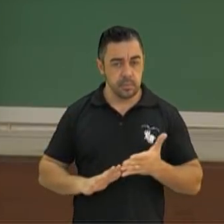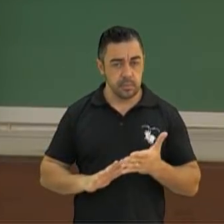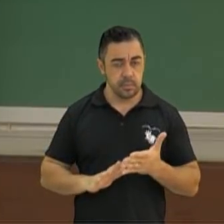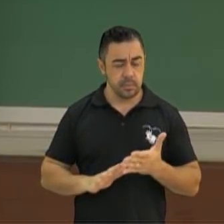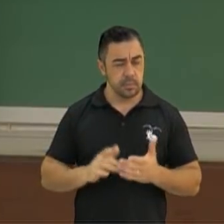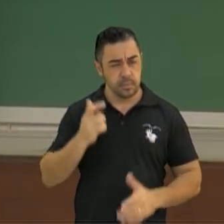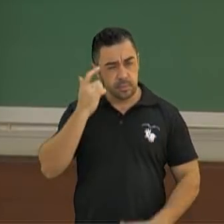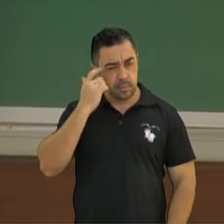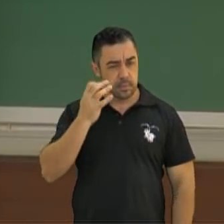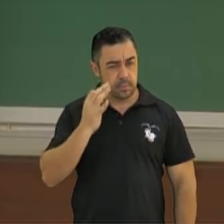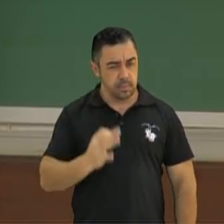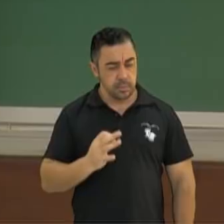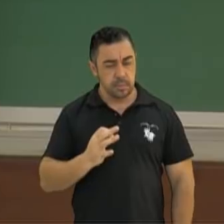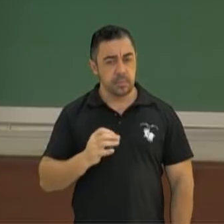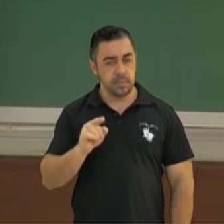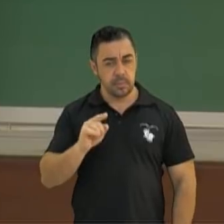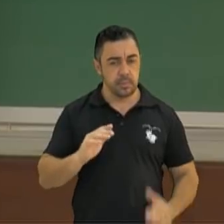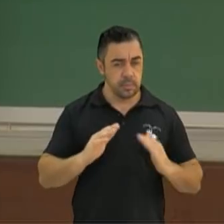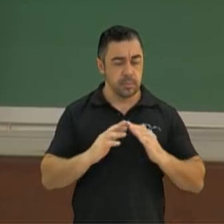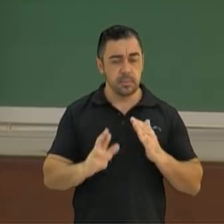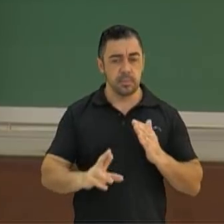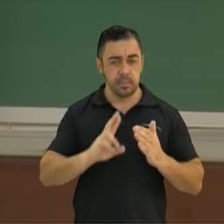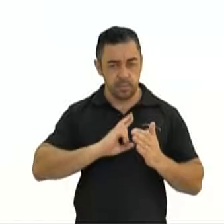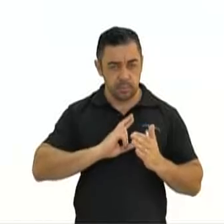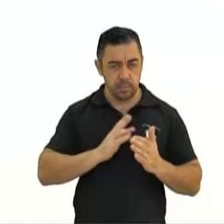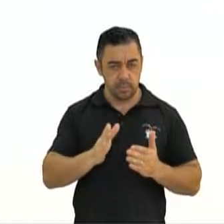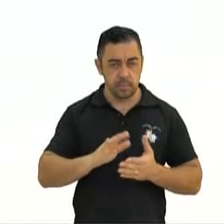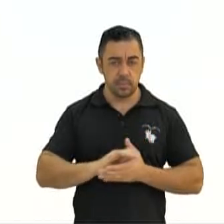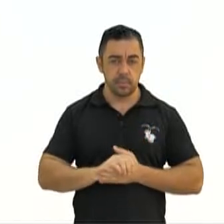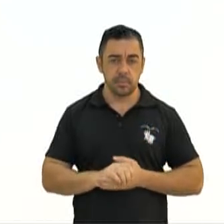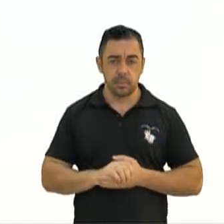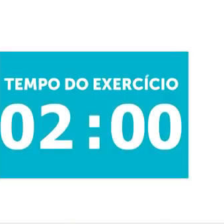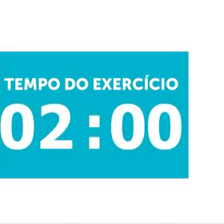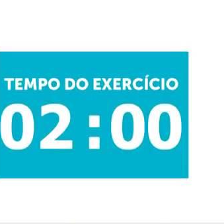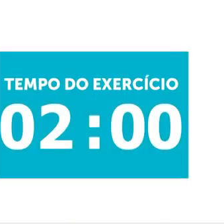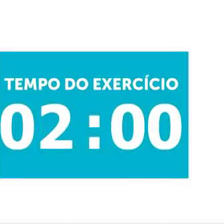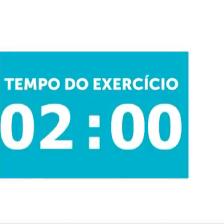Então pensa direitinho na sua casa, a professora já volta.